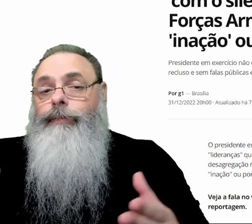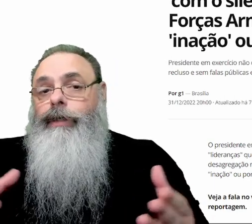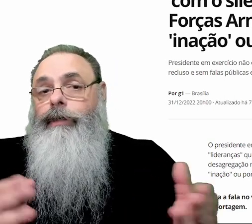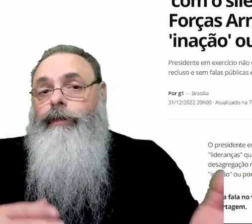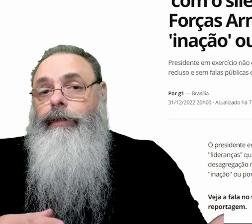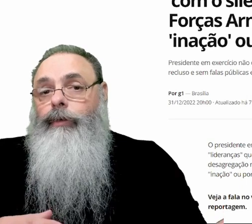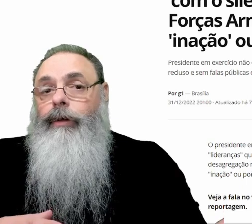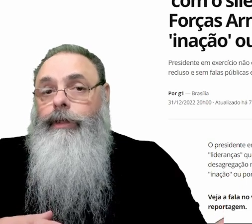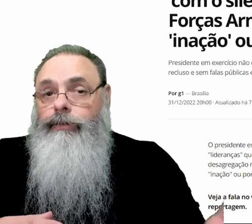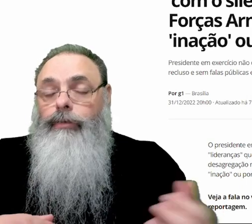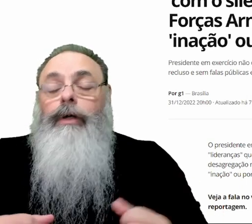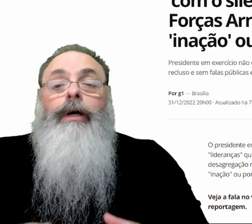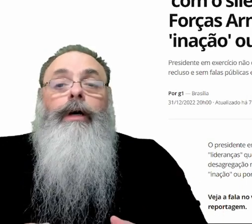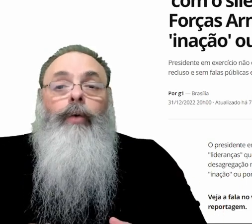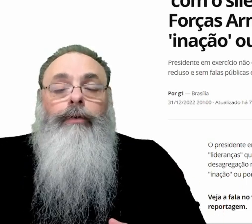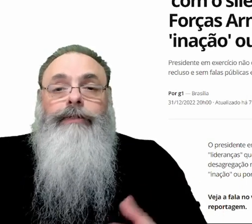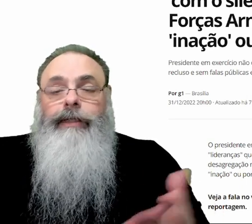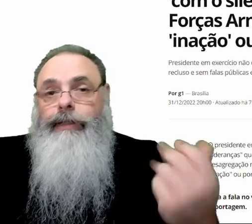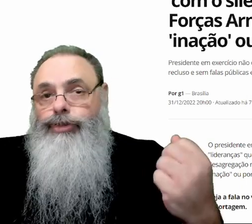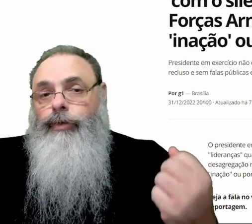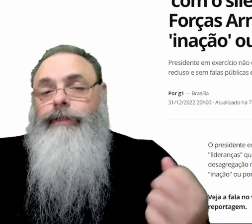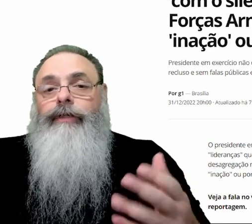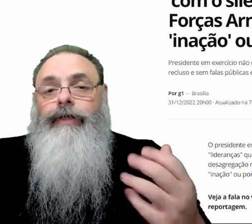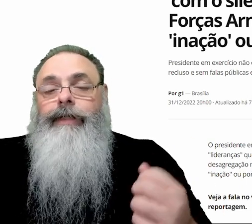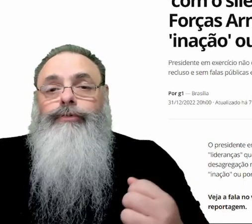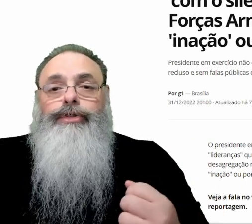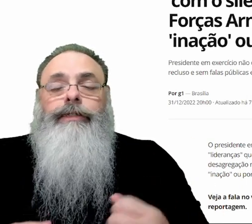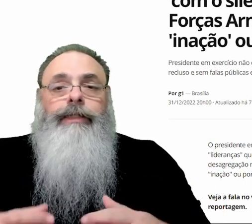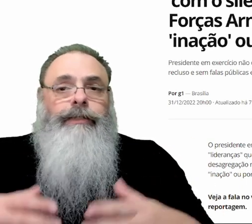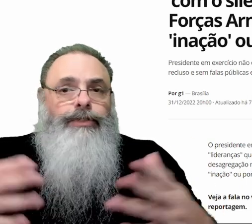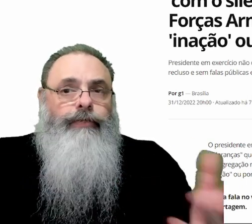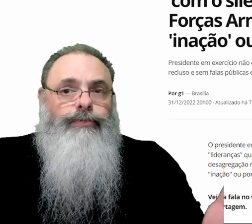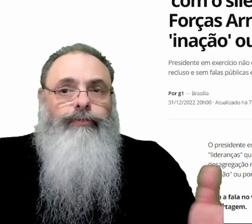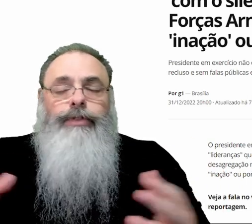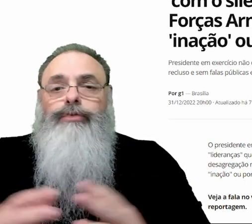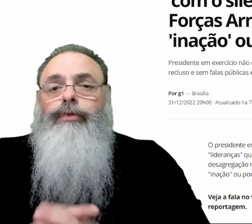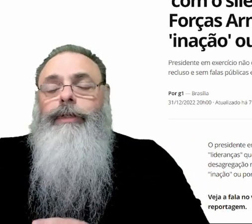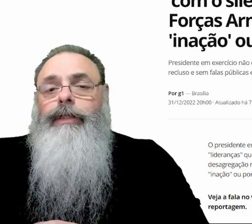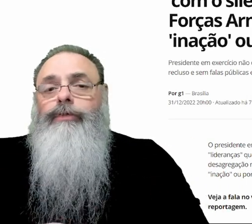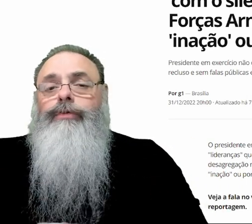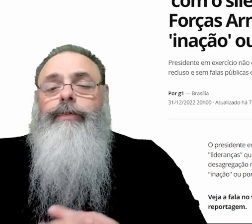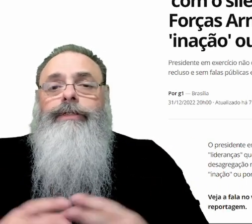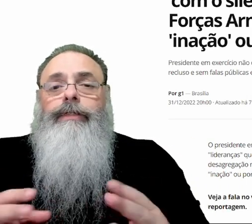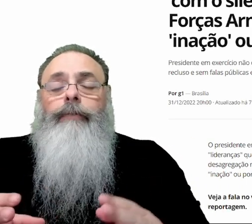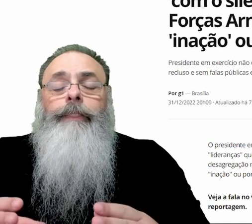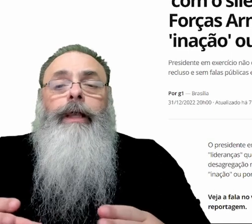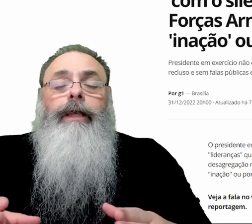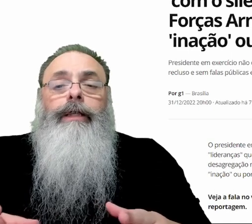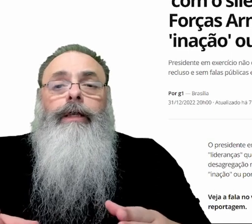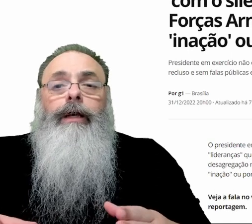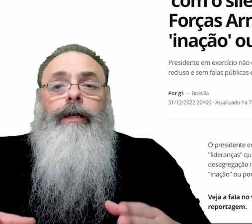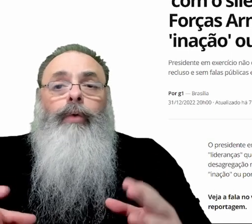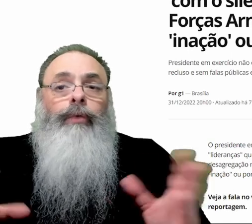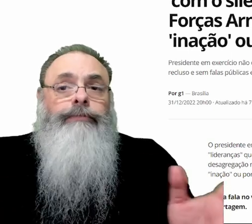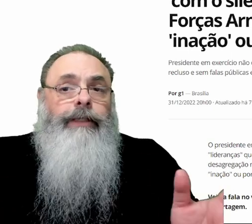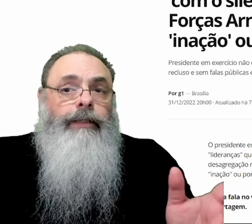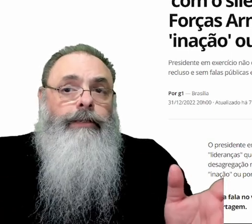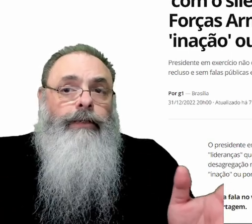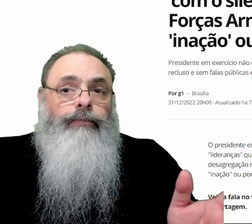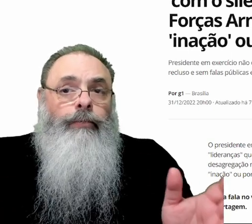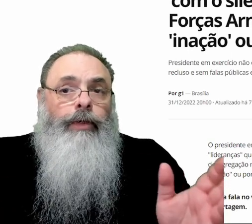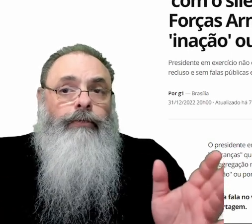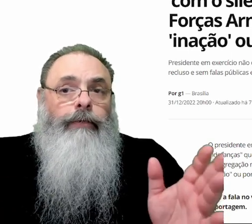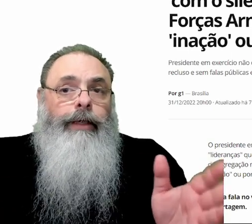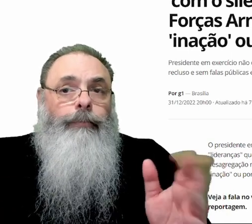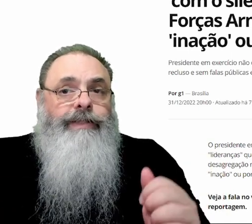viajou para Orlando ontem, Anteontem, na verdade, no dia 30, a fez um vídeo sobre isso e coisa e tal, e ontem,